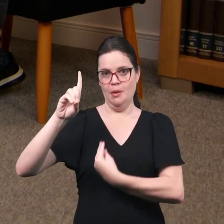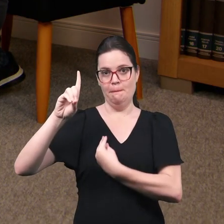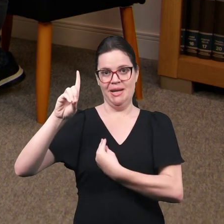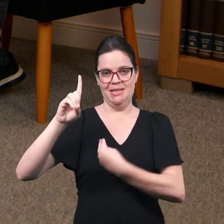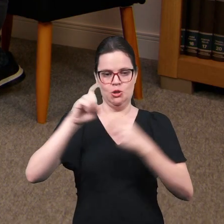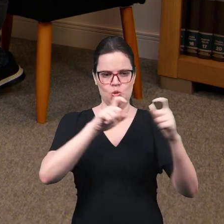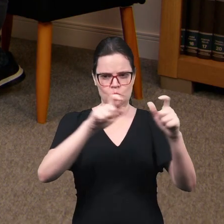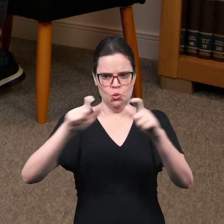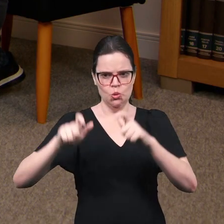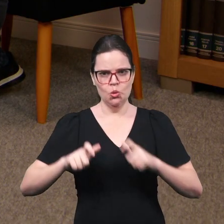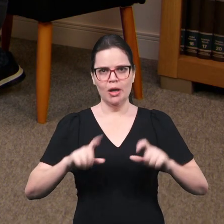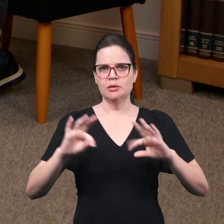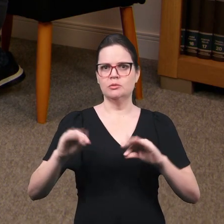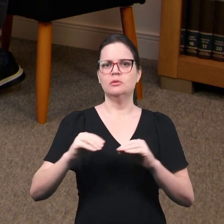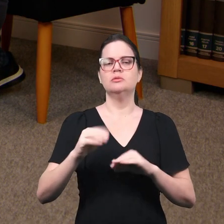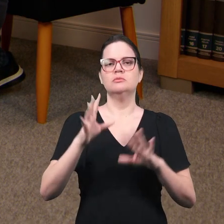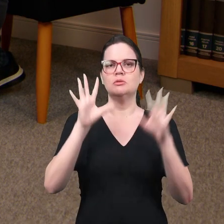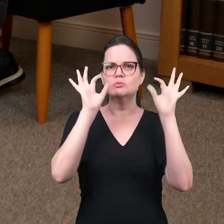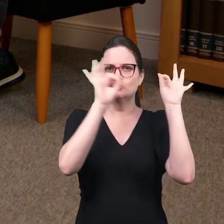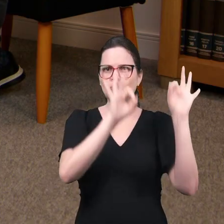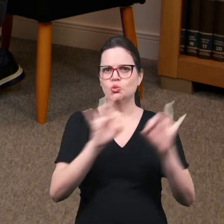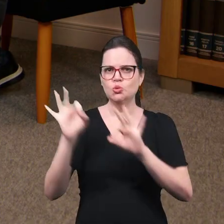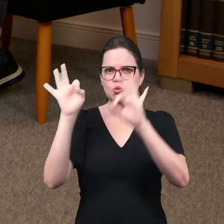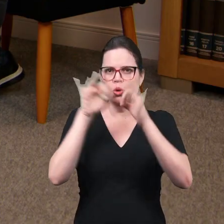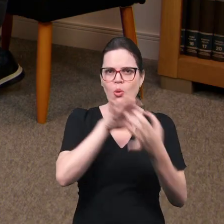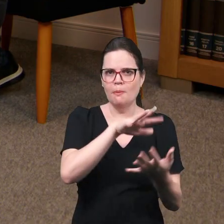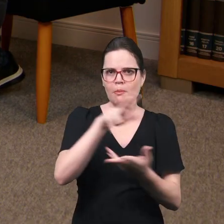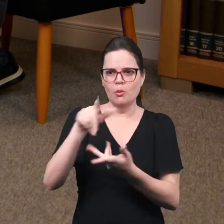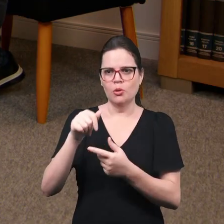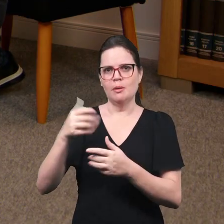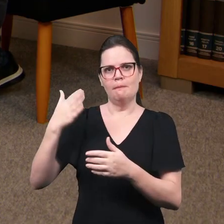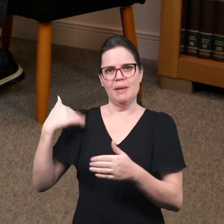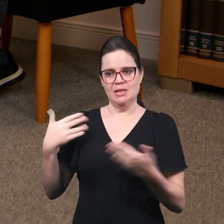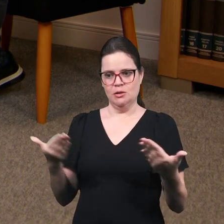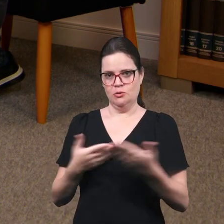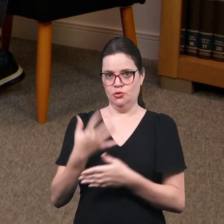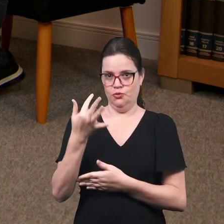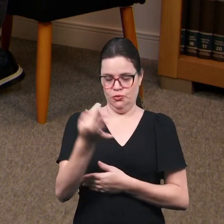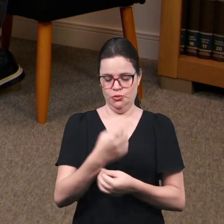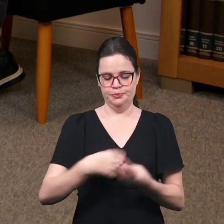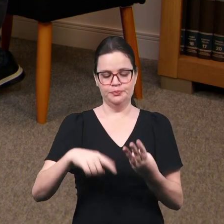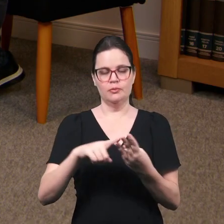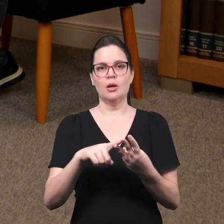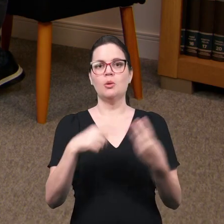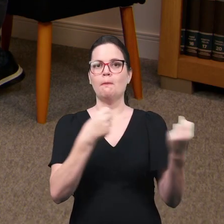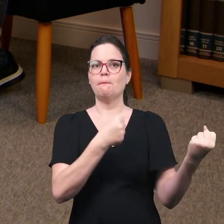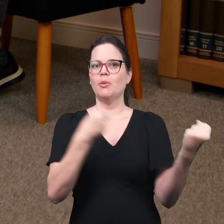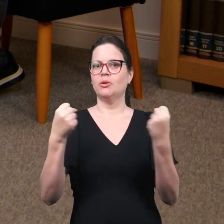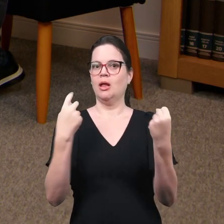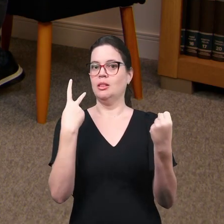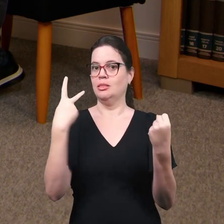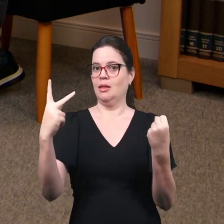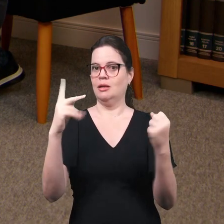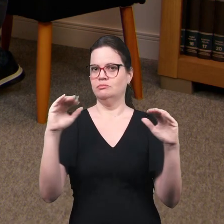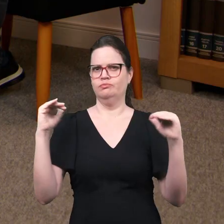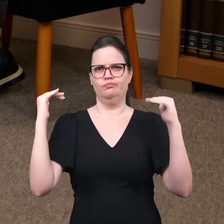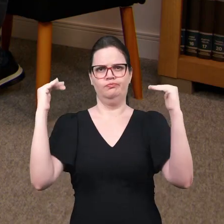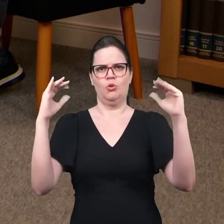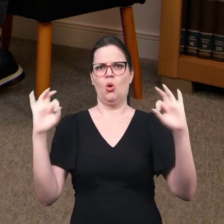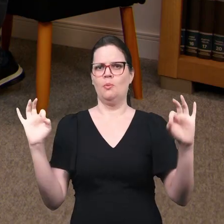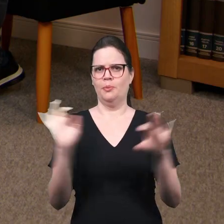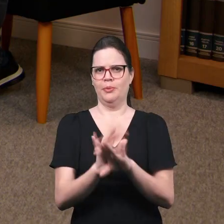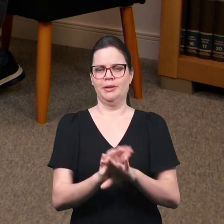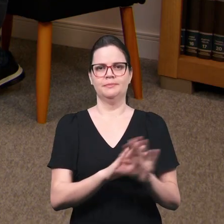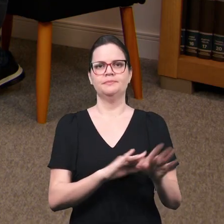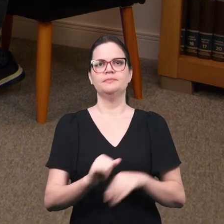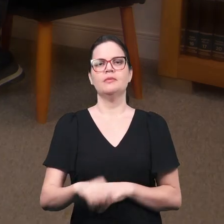onisciência e a onipotência. Tem um texto aqui que eu gostaria de ler, que está no versículo 16, que diz assim